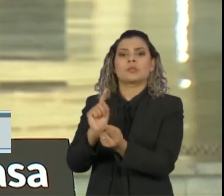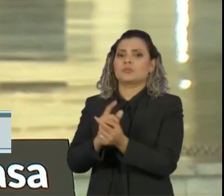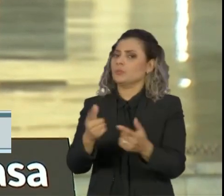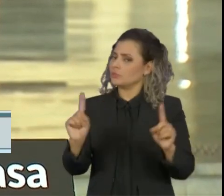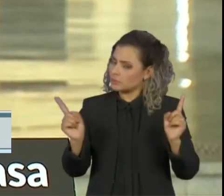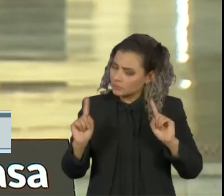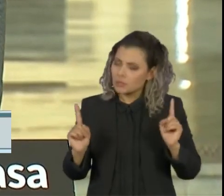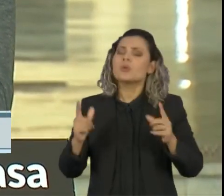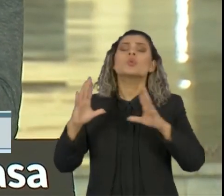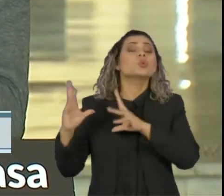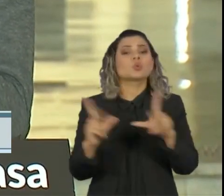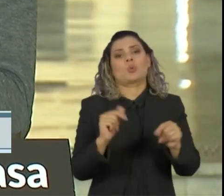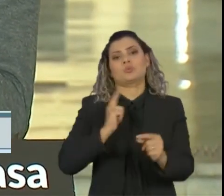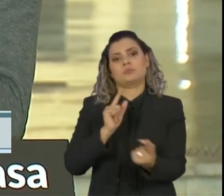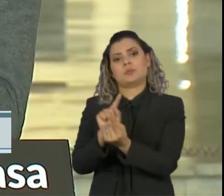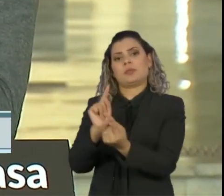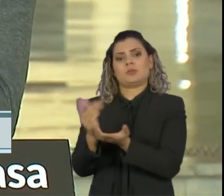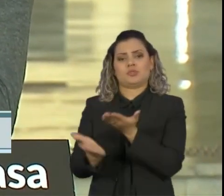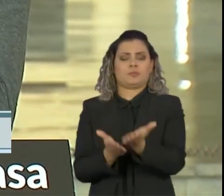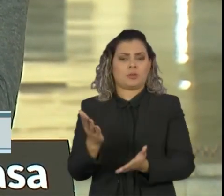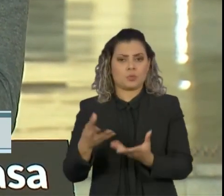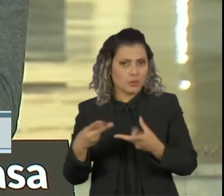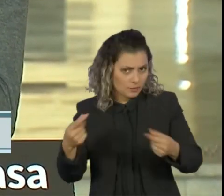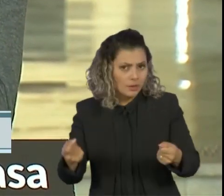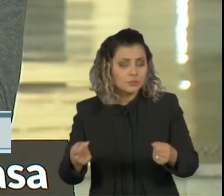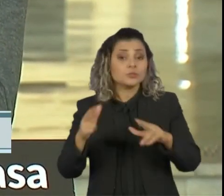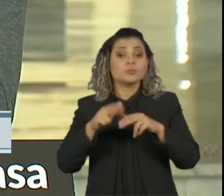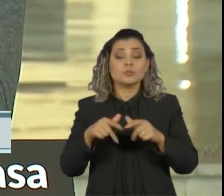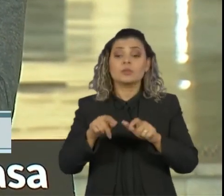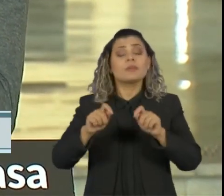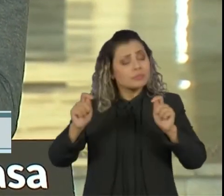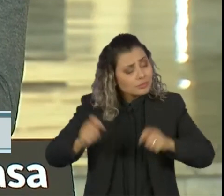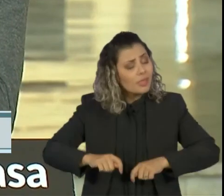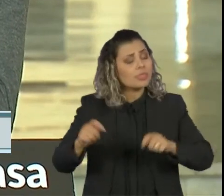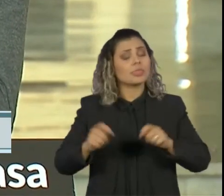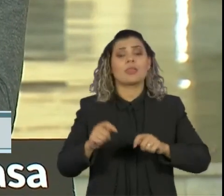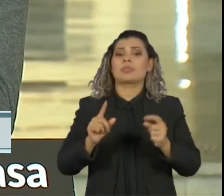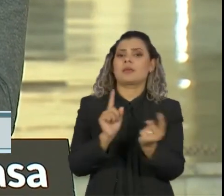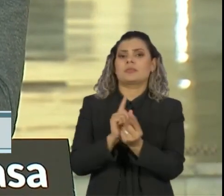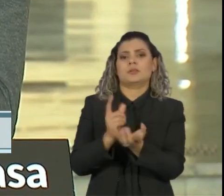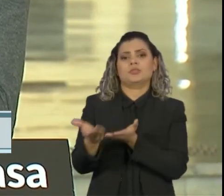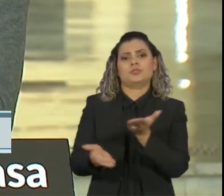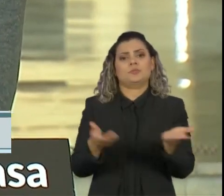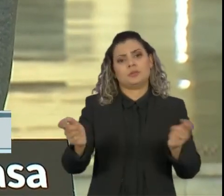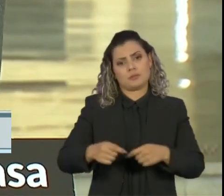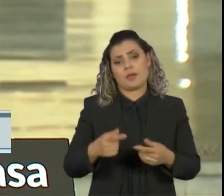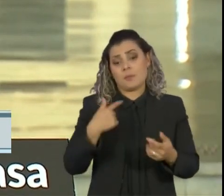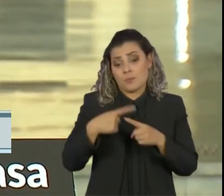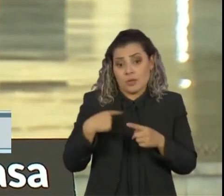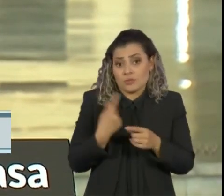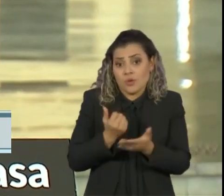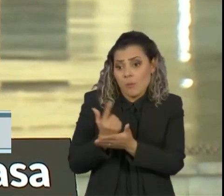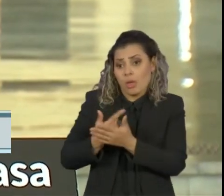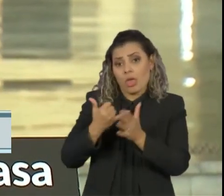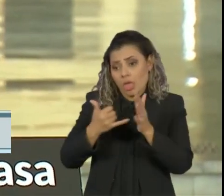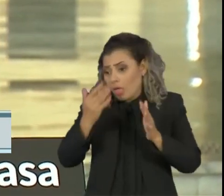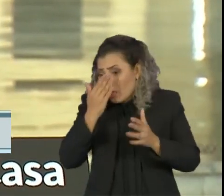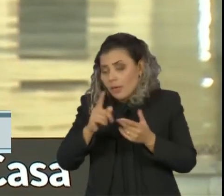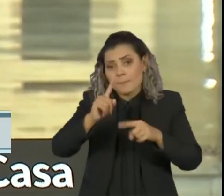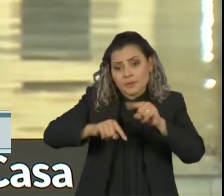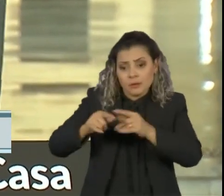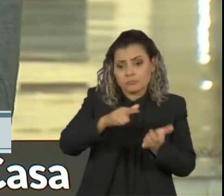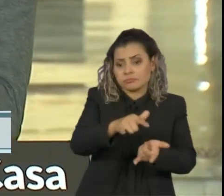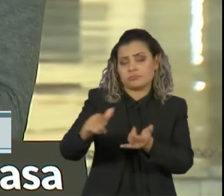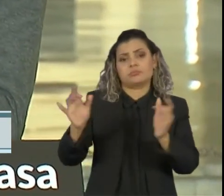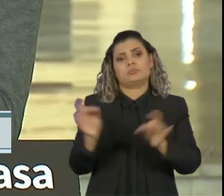ter assistência adequada, porque o sistema tem capacidade de absorver esse paciente. Então,